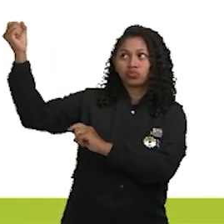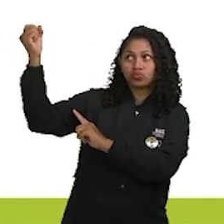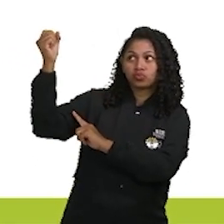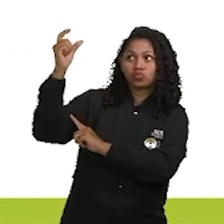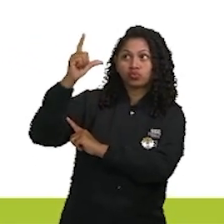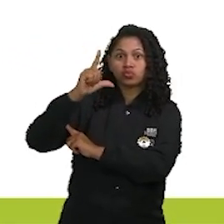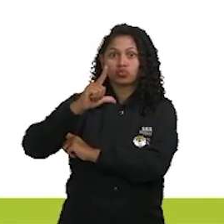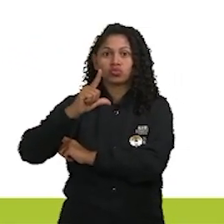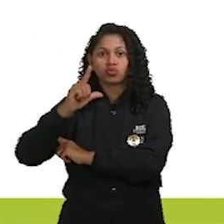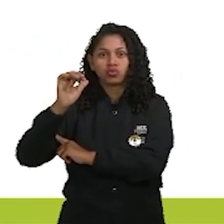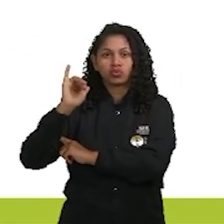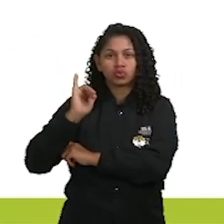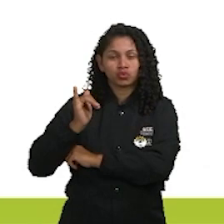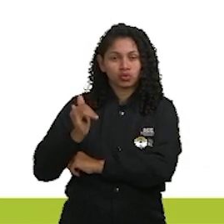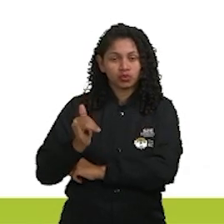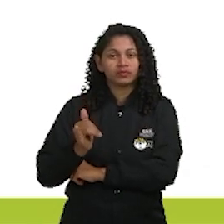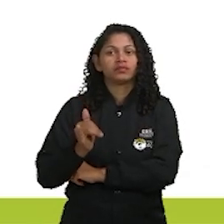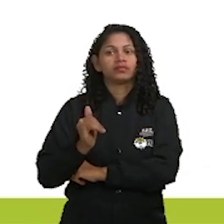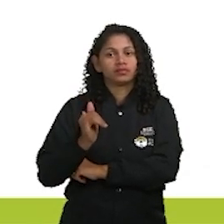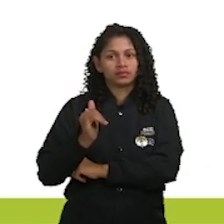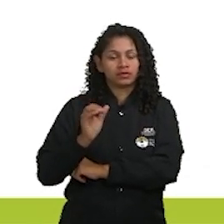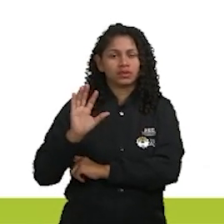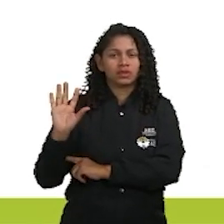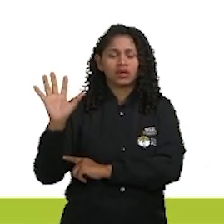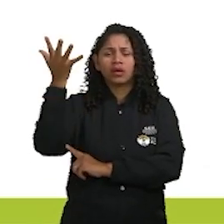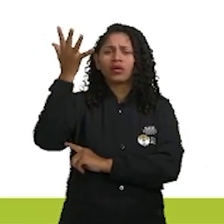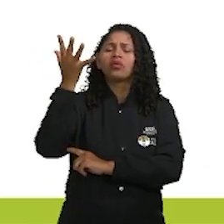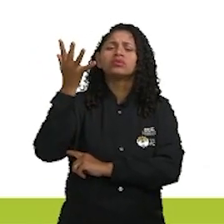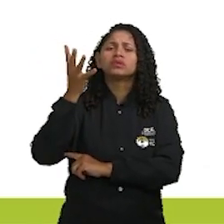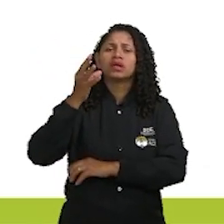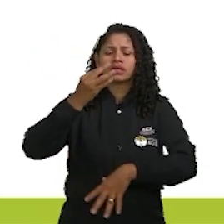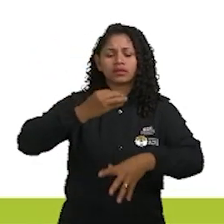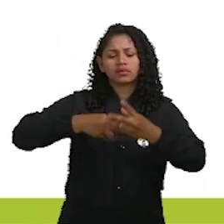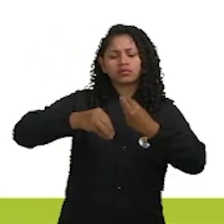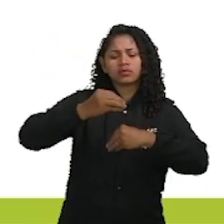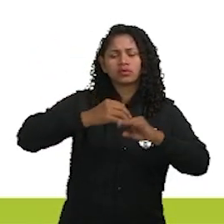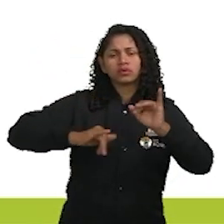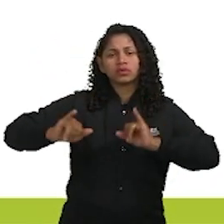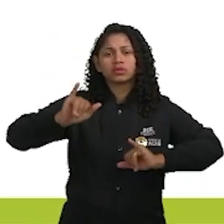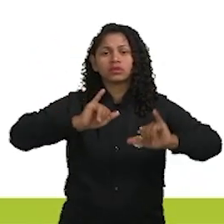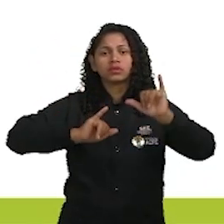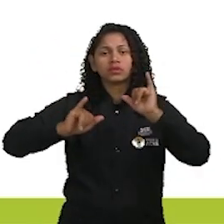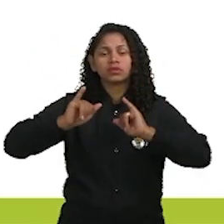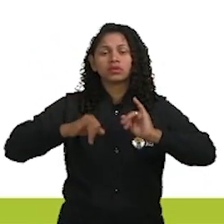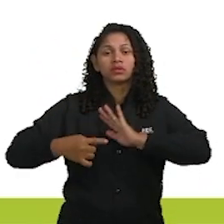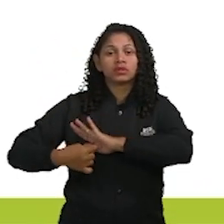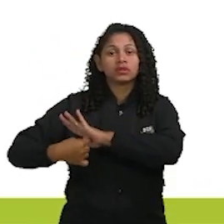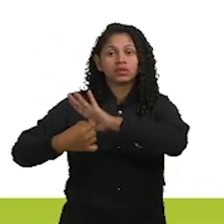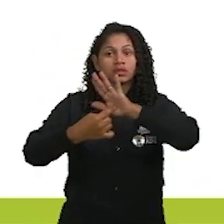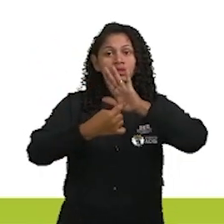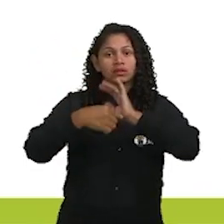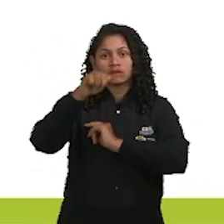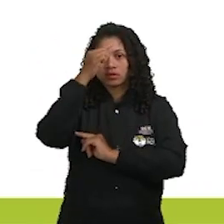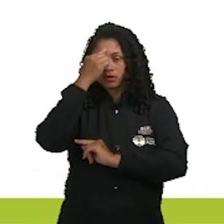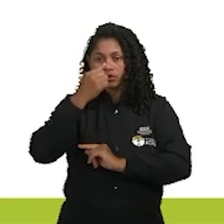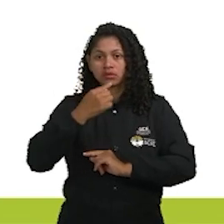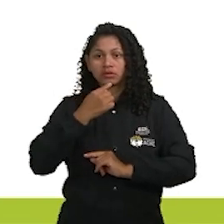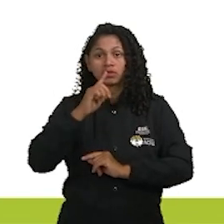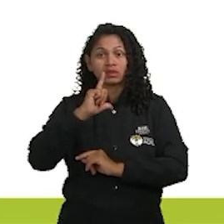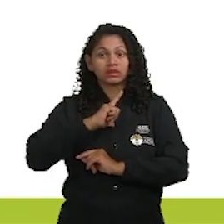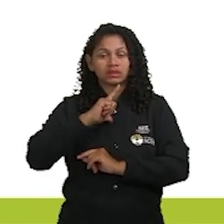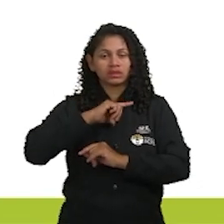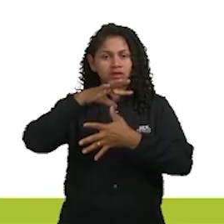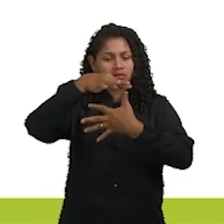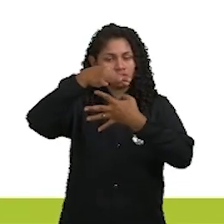meio da sequência de reações apresentadas. Então, nós temos aí um textinho, temos aqui